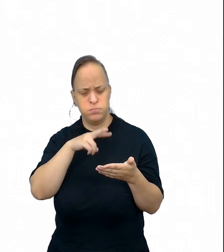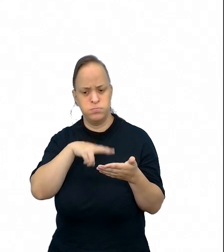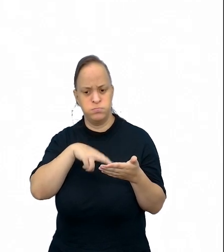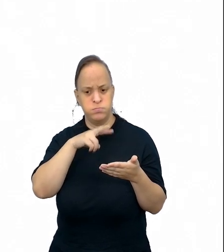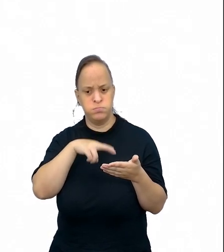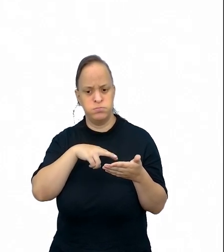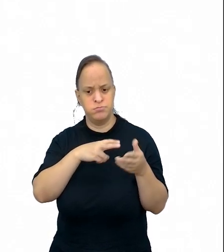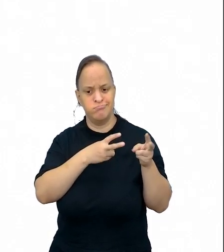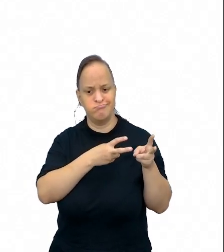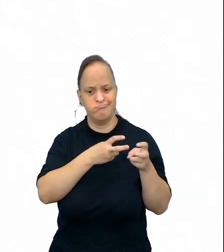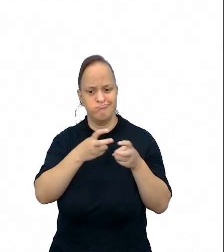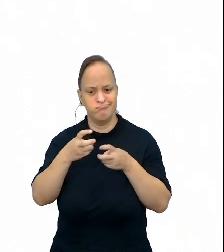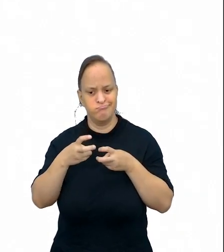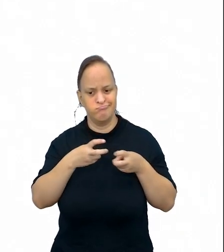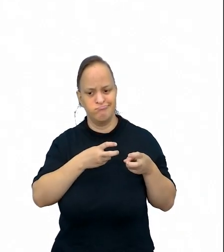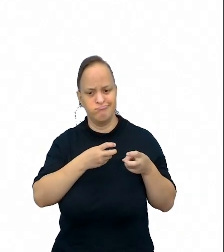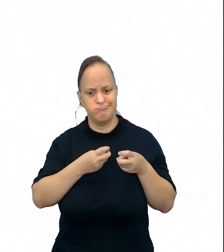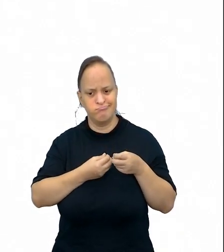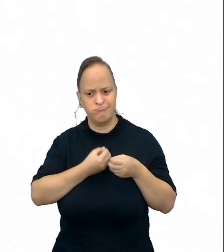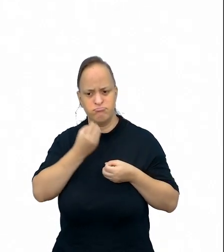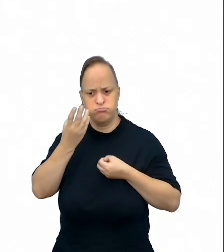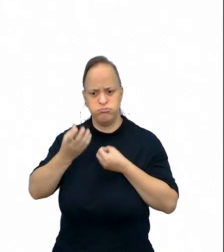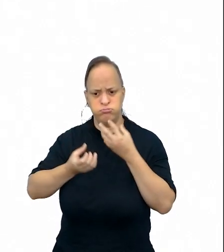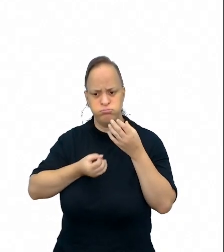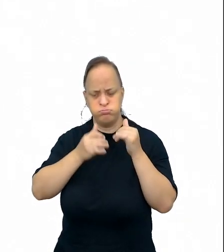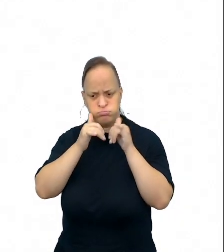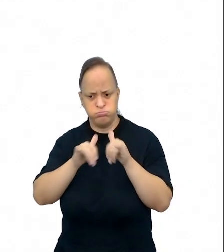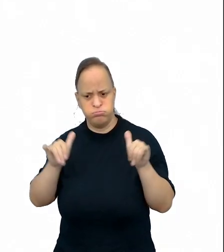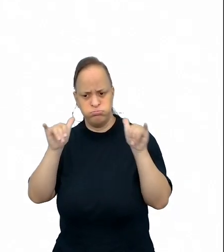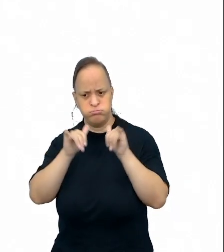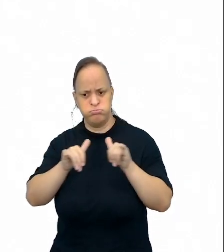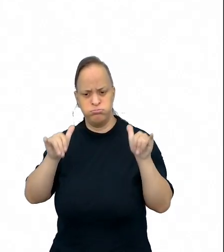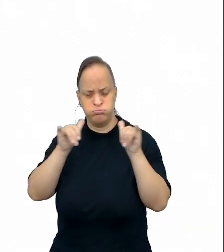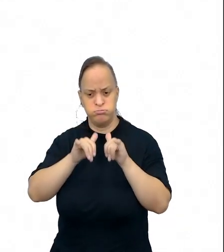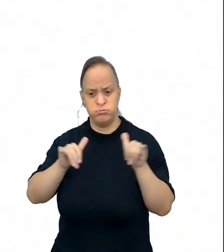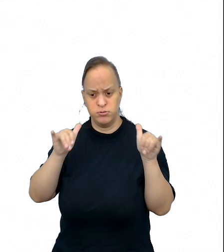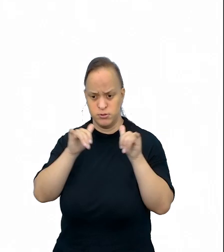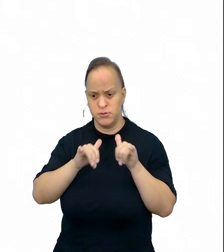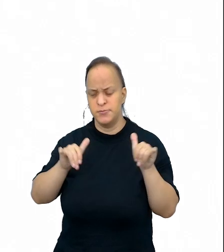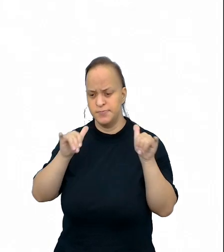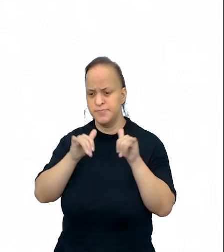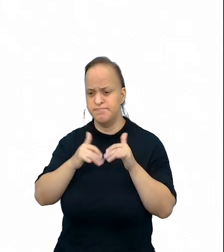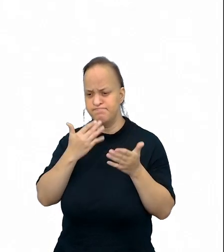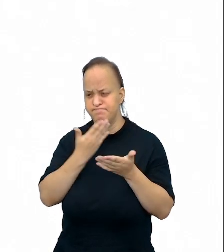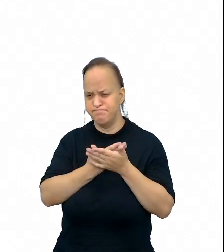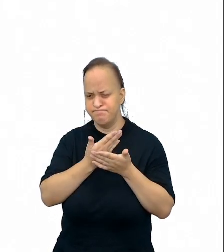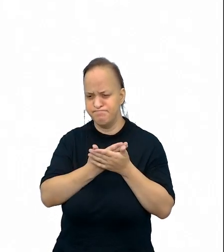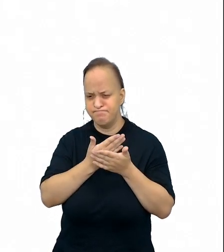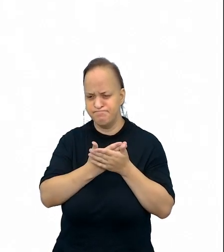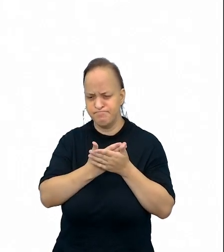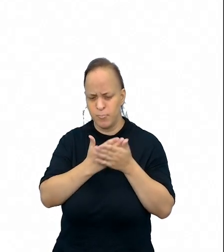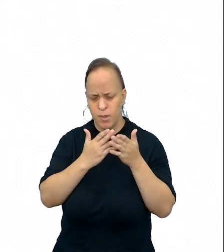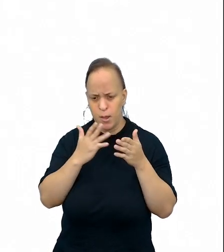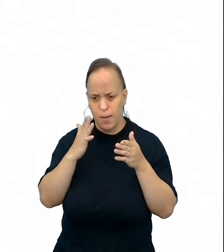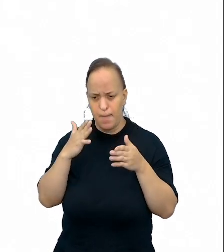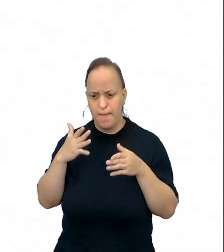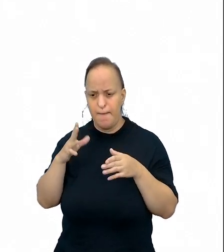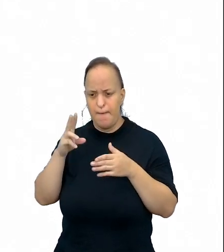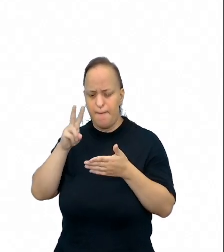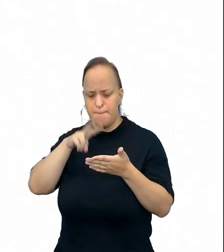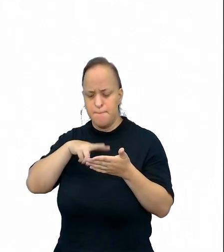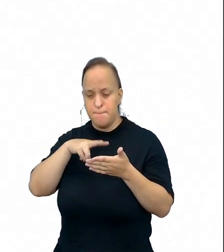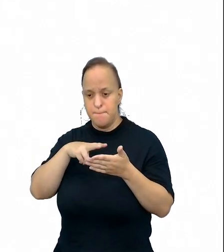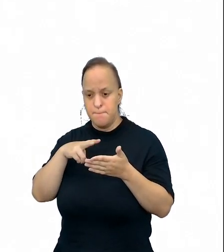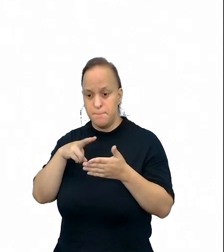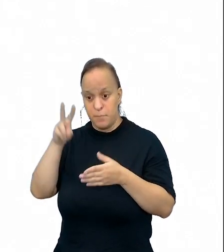narrativa a partir de alguns fragmentos literários. Então, há alguns estudos sobre o trecho de algumas obras de